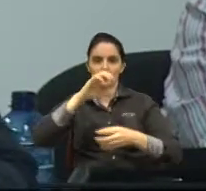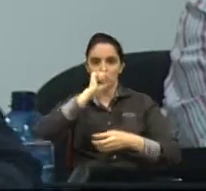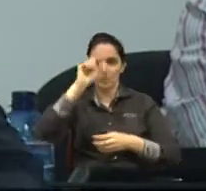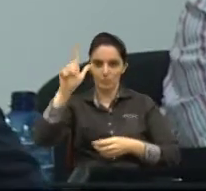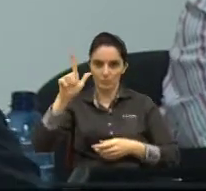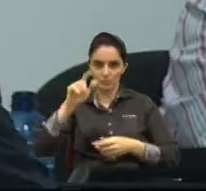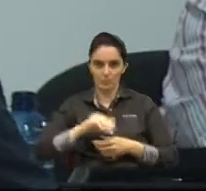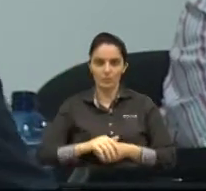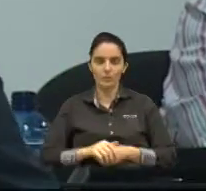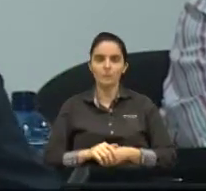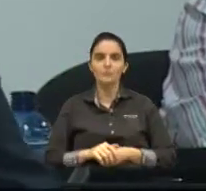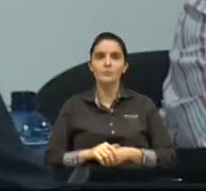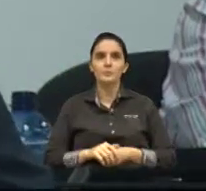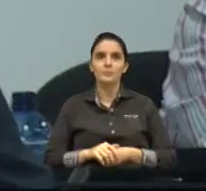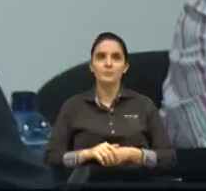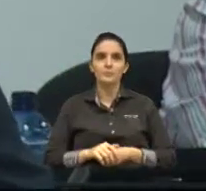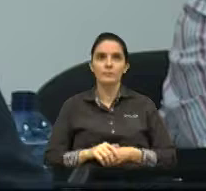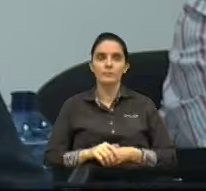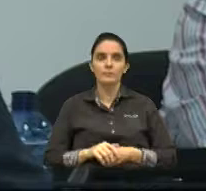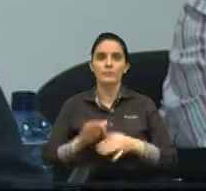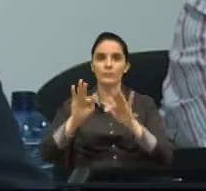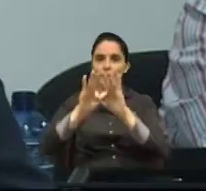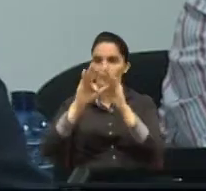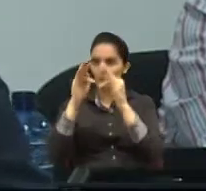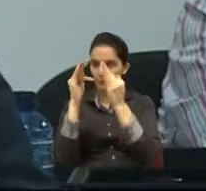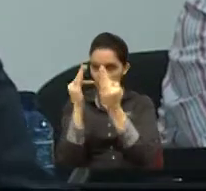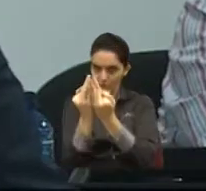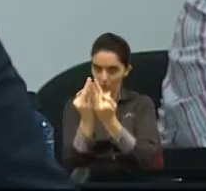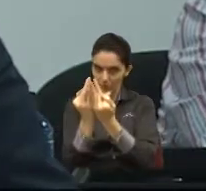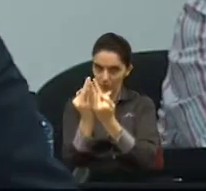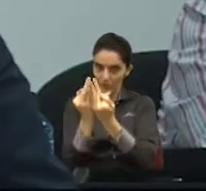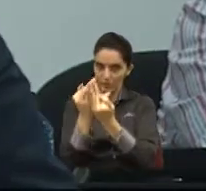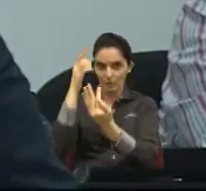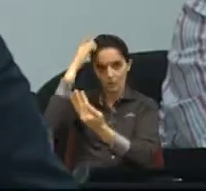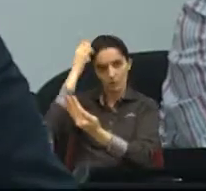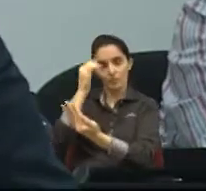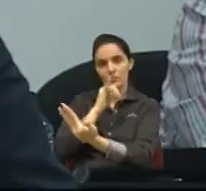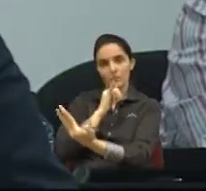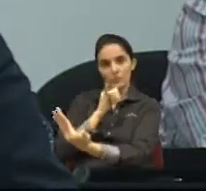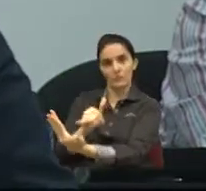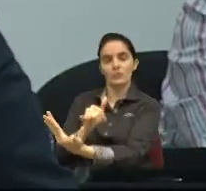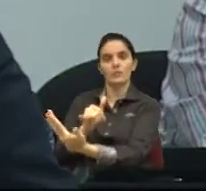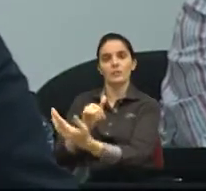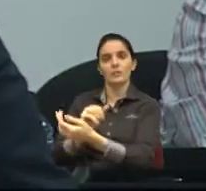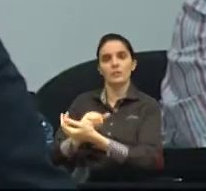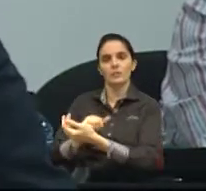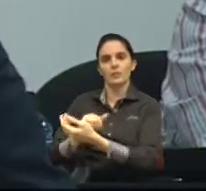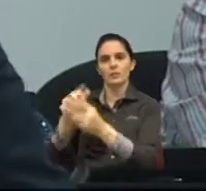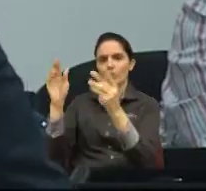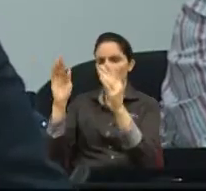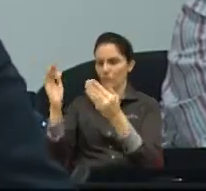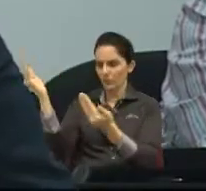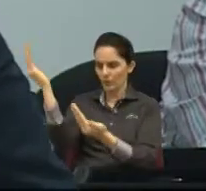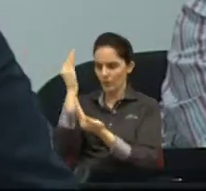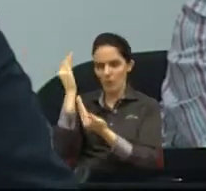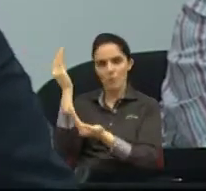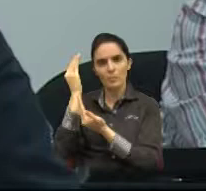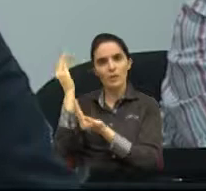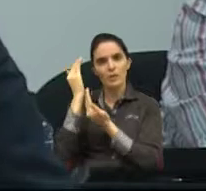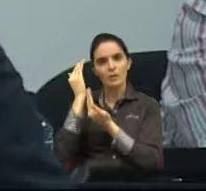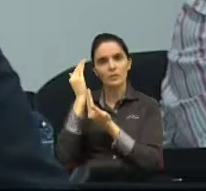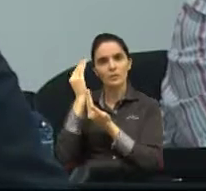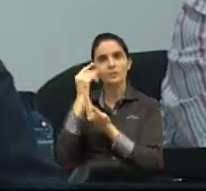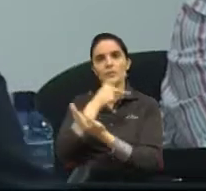a família a minha simples homenagem. Rogo a vossas excelências que deem o apoio